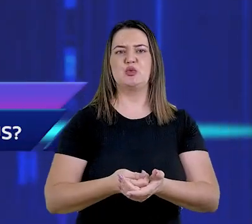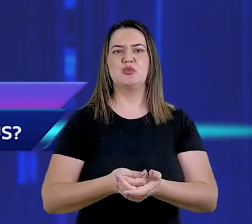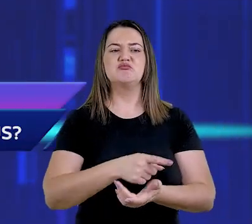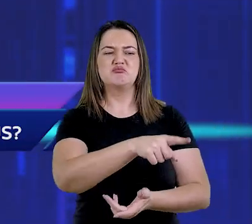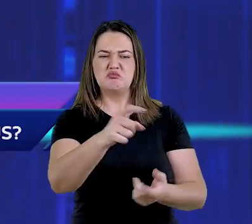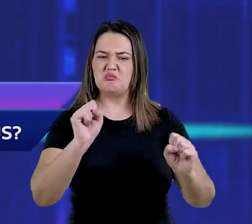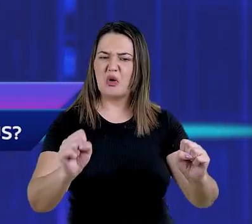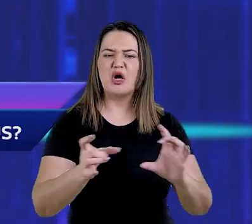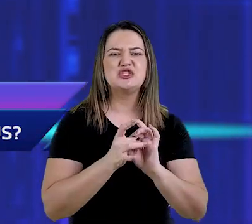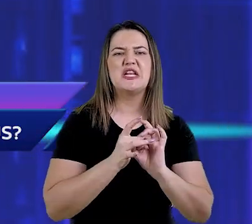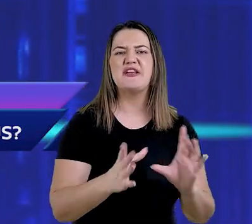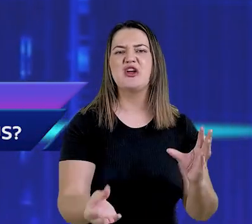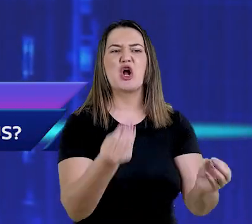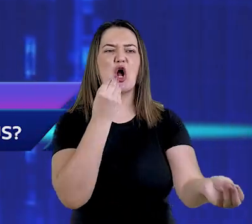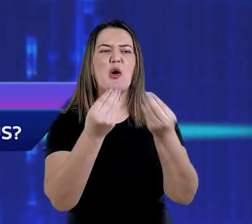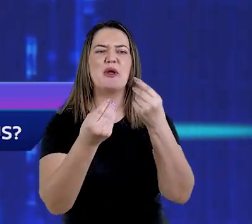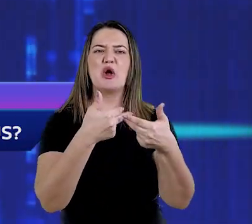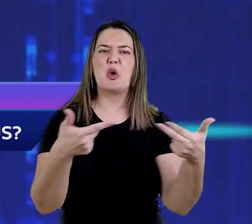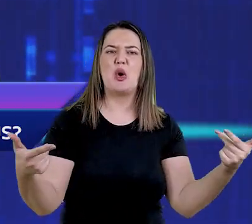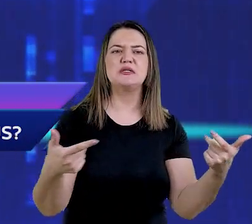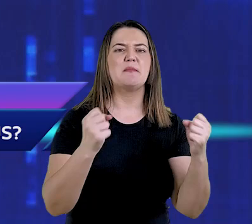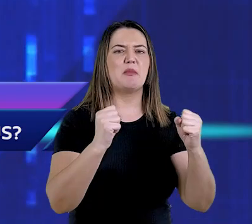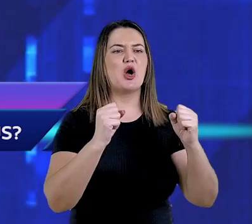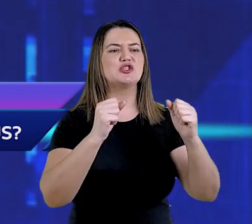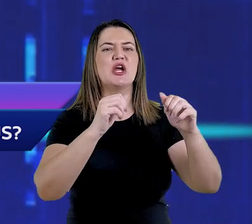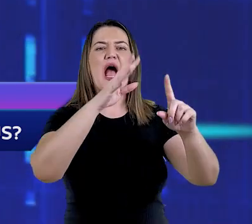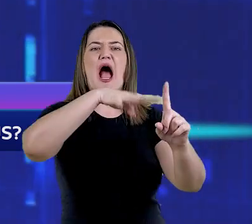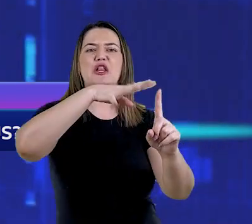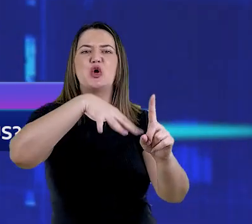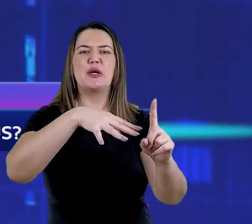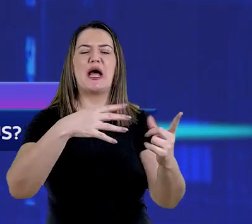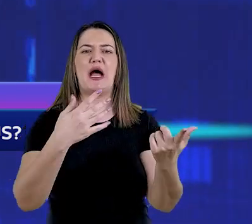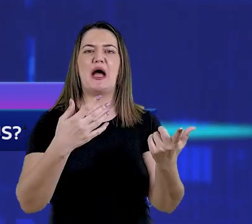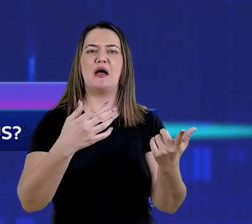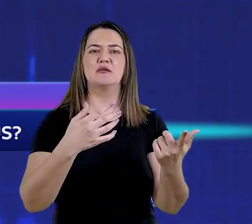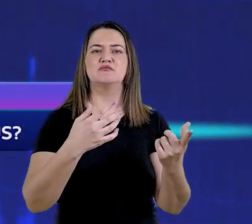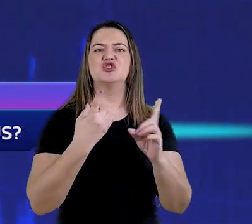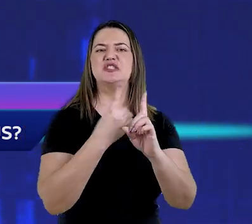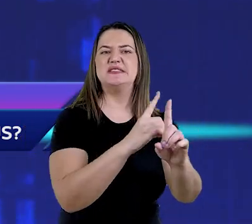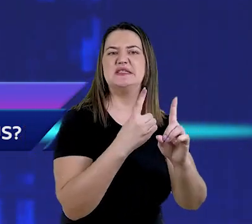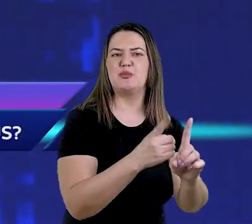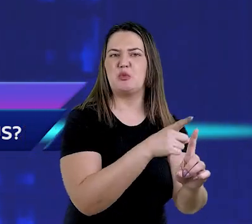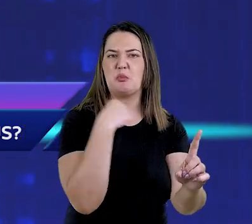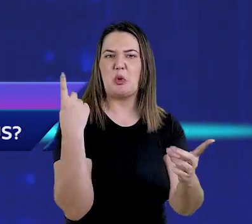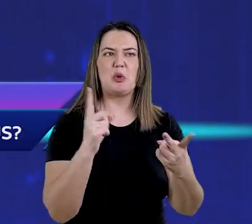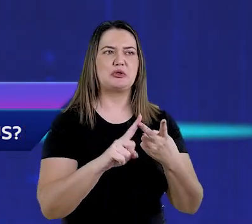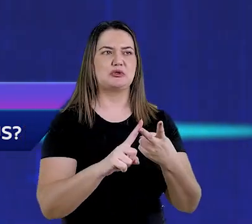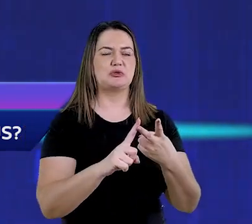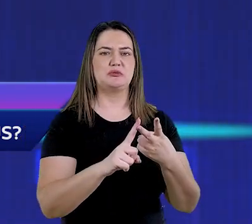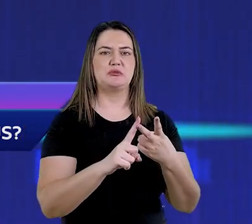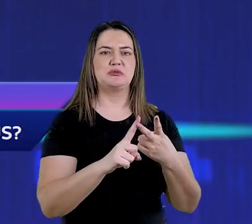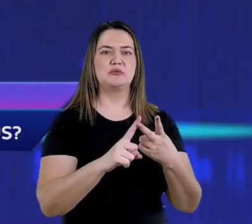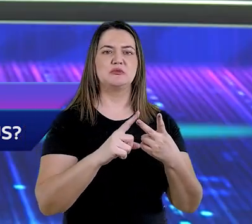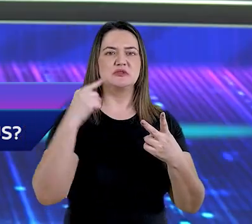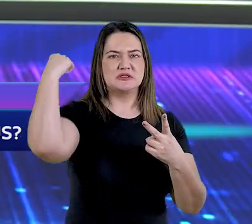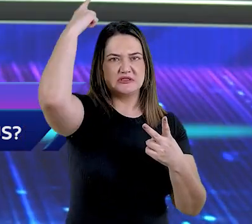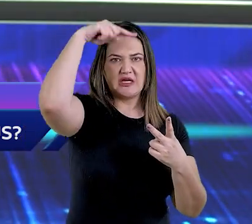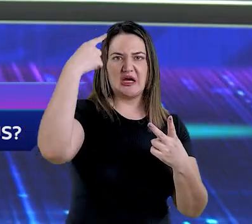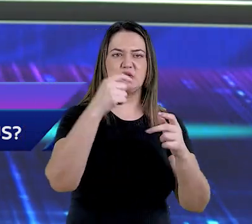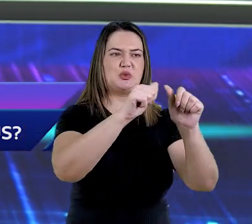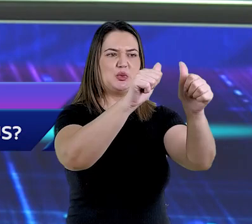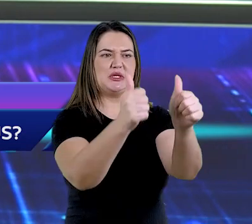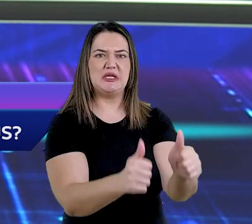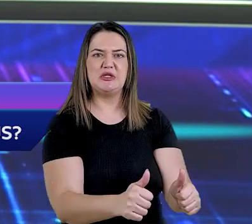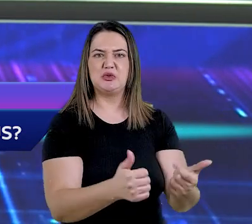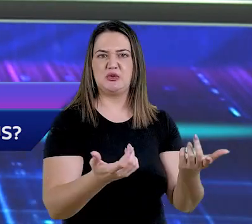beba de tudo. Quer que você adore a criatura, aos apóstolos, aos santos, que são escolhidos pelos próprios líderes religiosos. Babilônia quer que